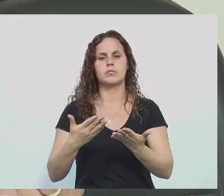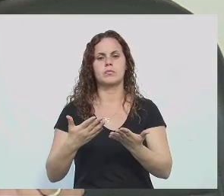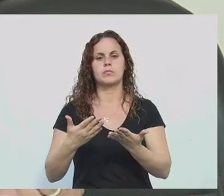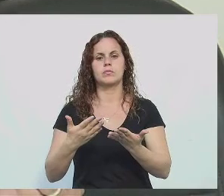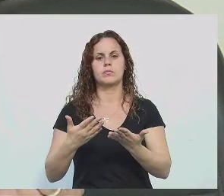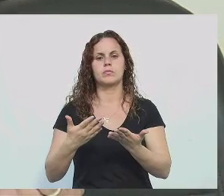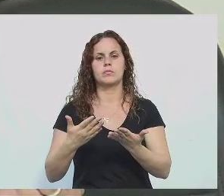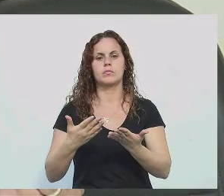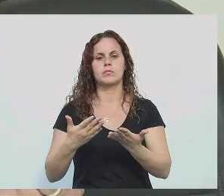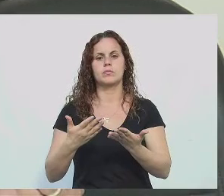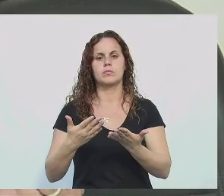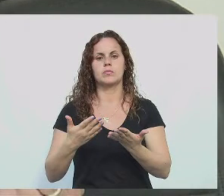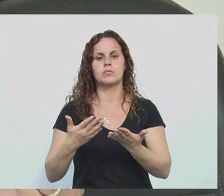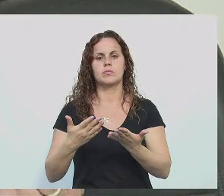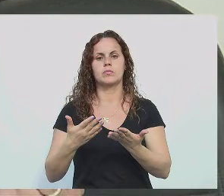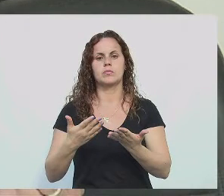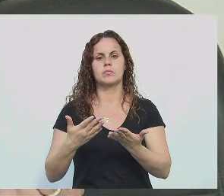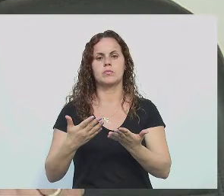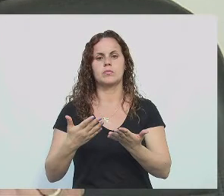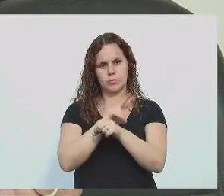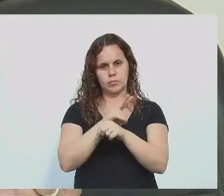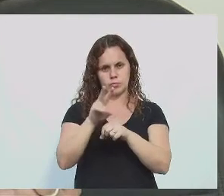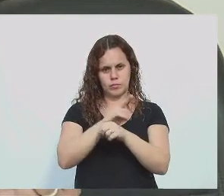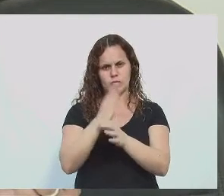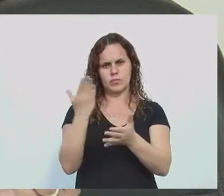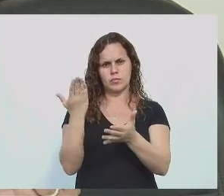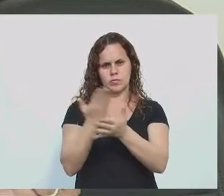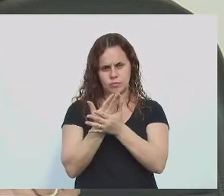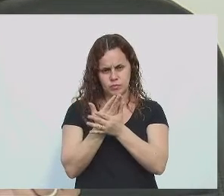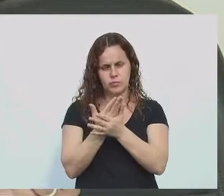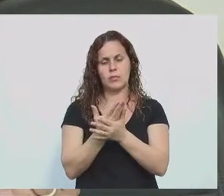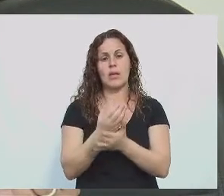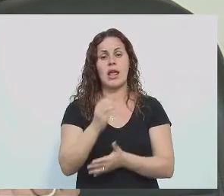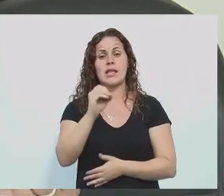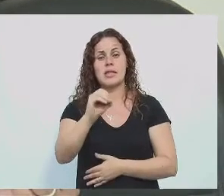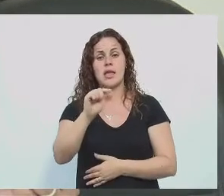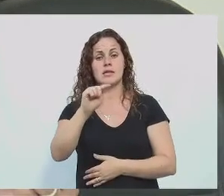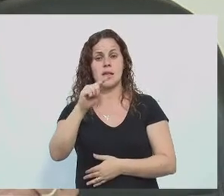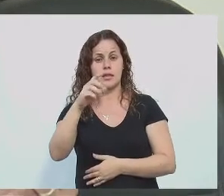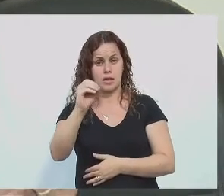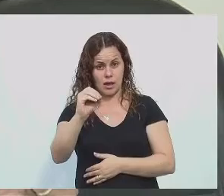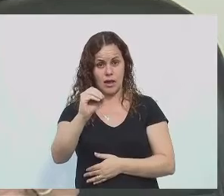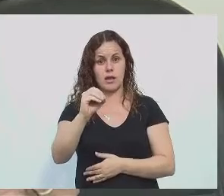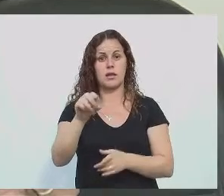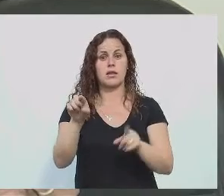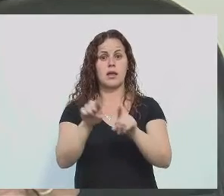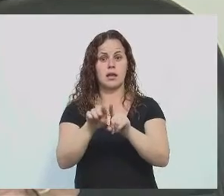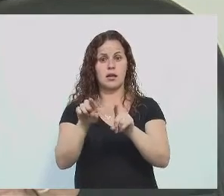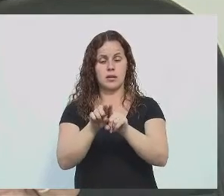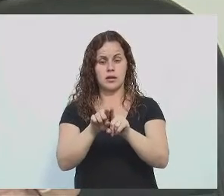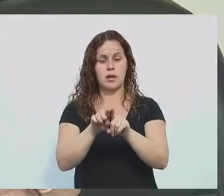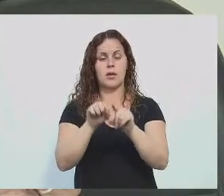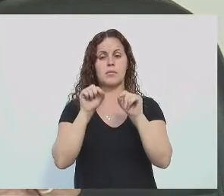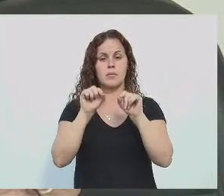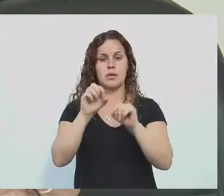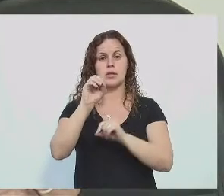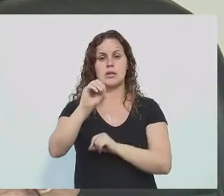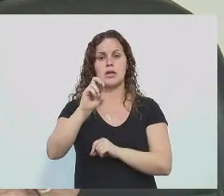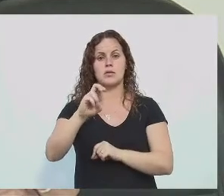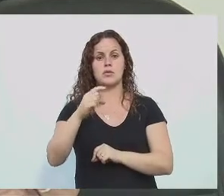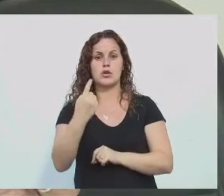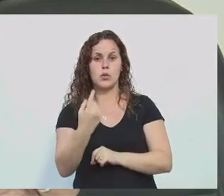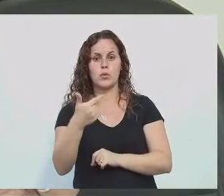patrimônio público do município de Viçosa, o processo atório número 070 e o pregão presencial número 051